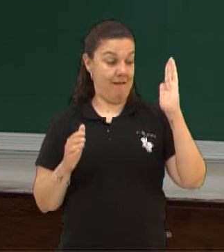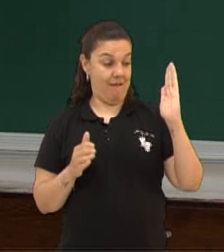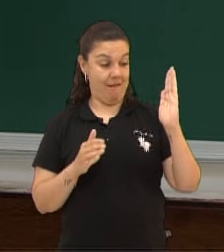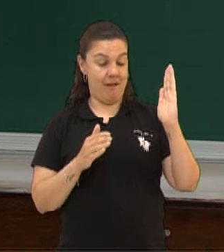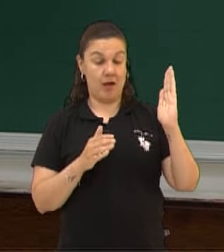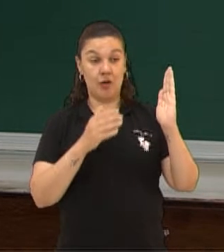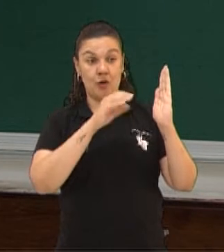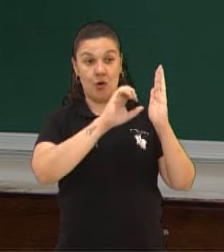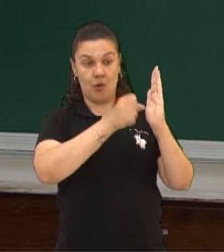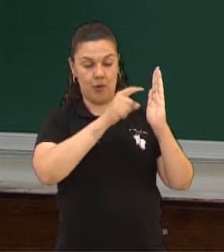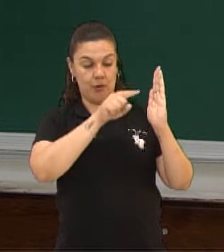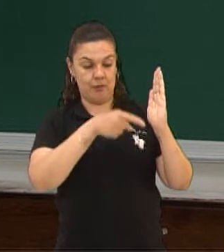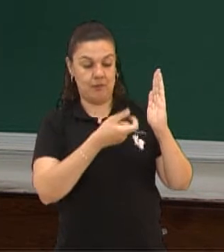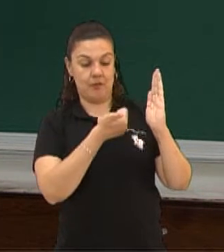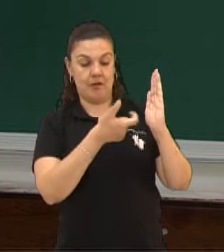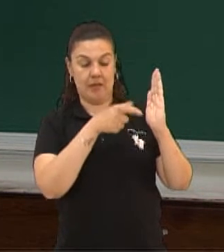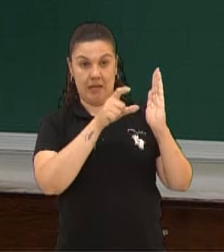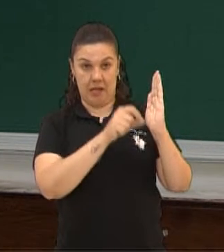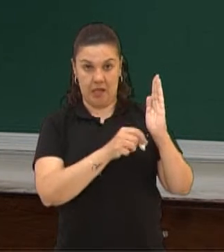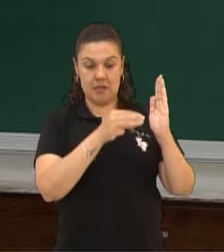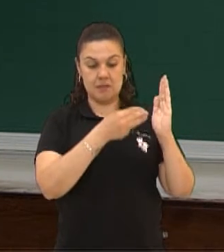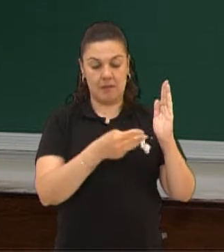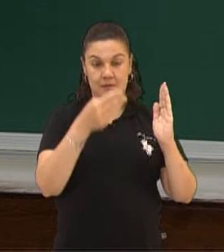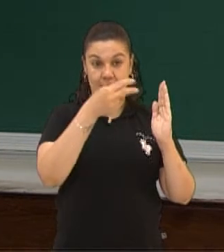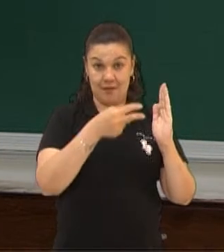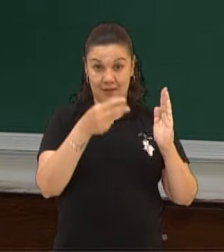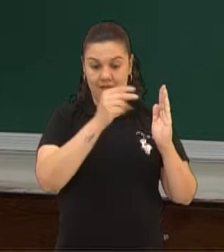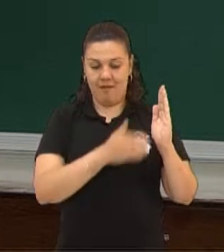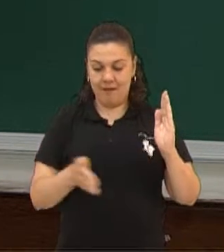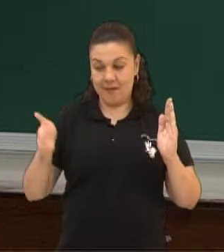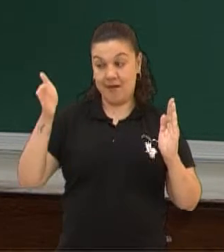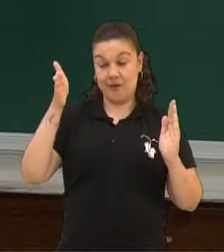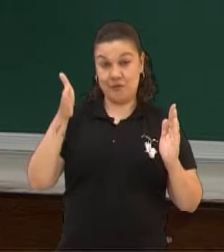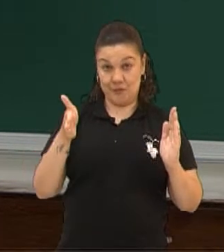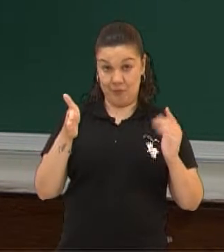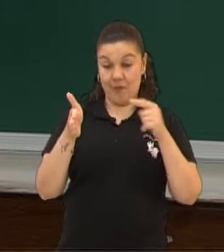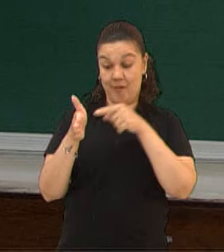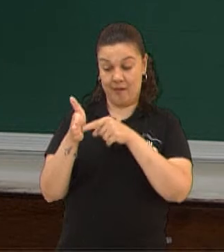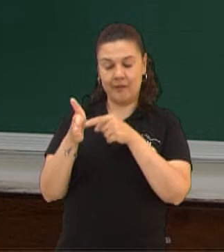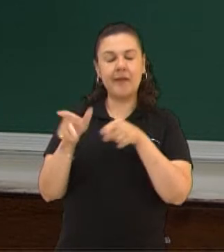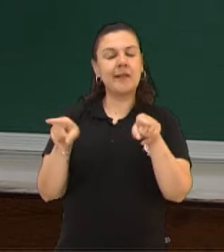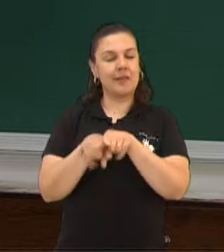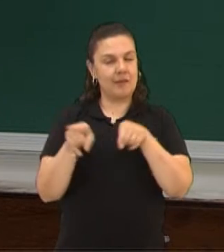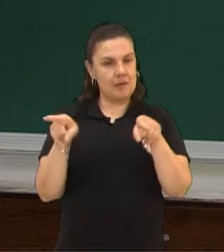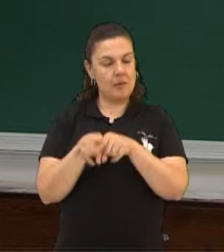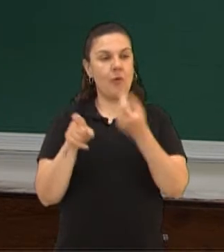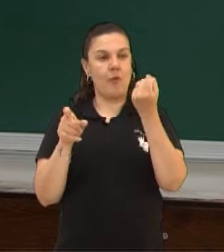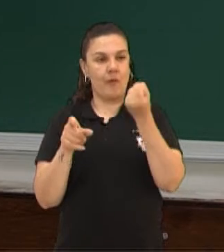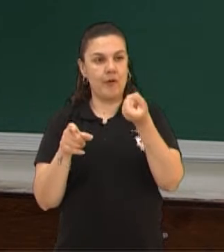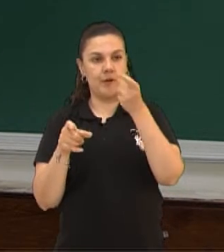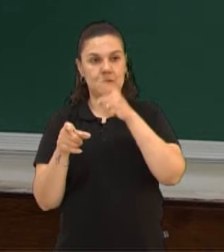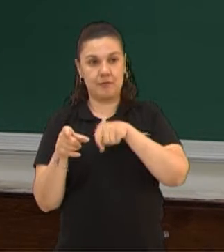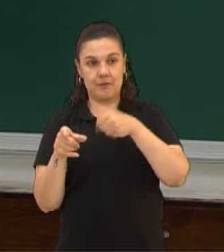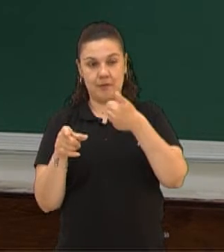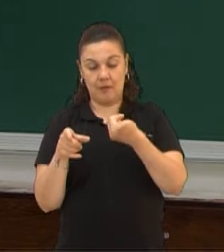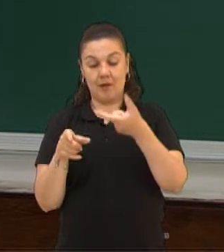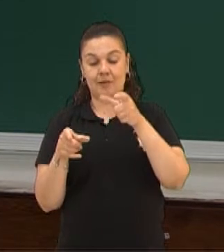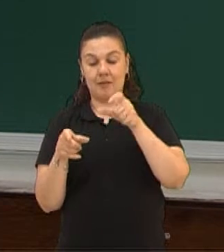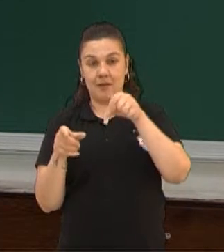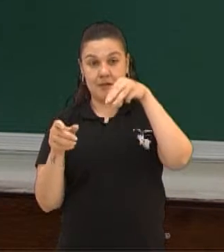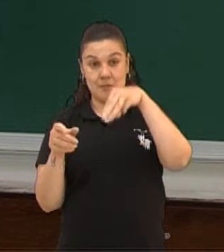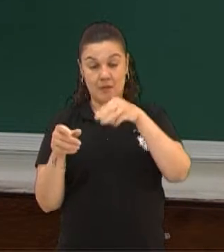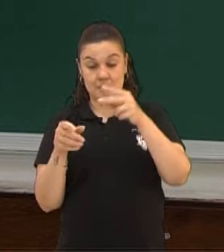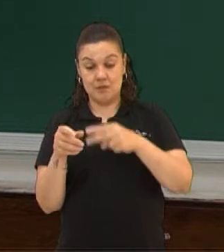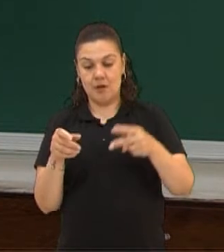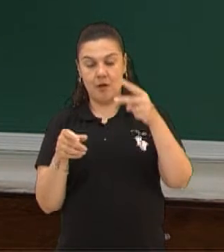1 mede 8,10 metros quadrados e a parede 2 mede 8,10